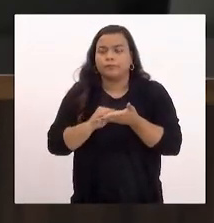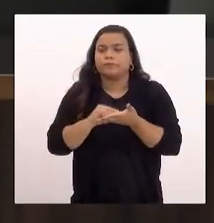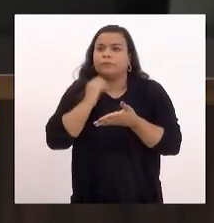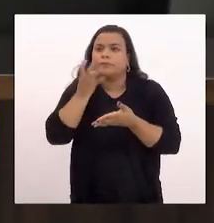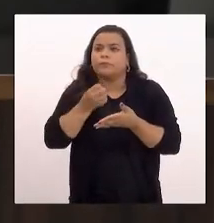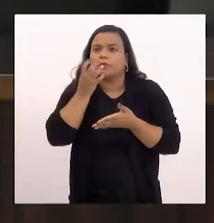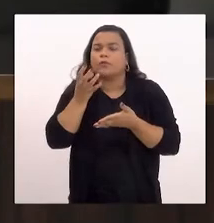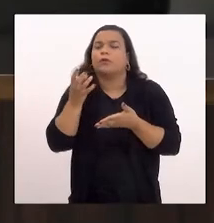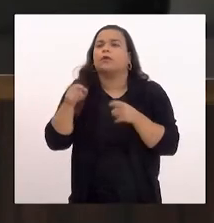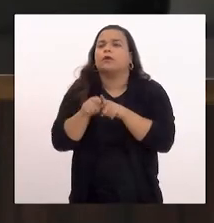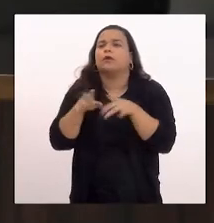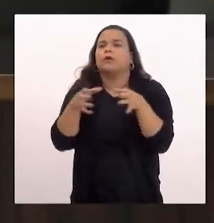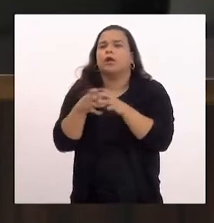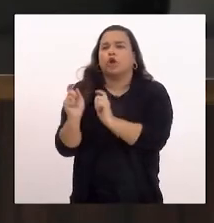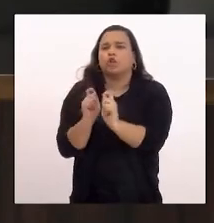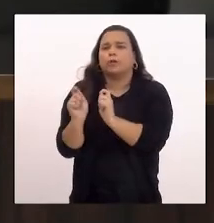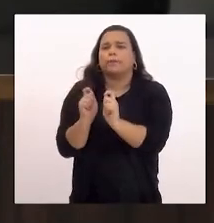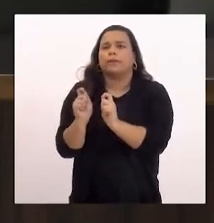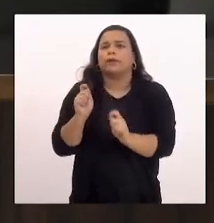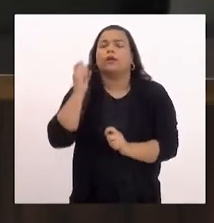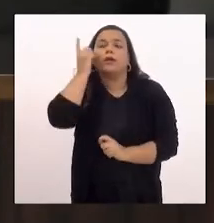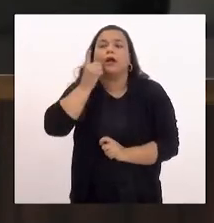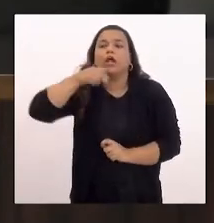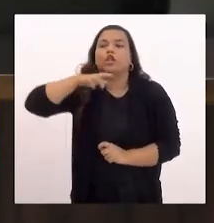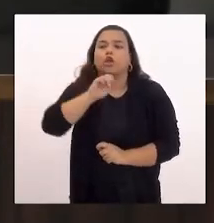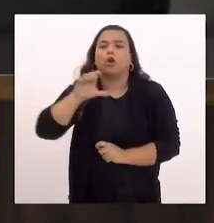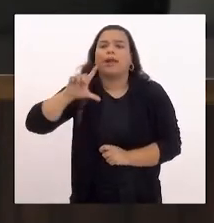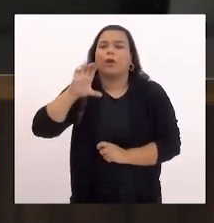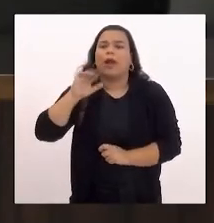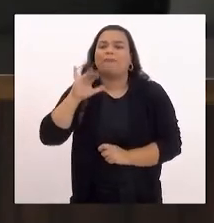pela Comissão de Economia, deputado Noel de Carvalho.